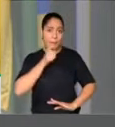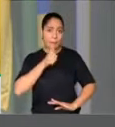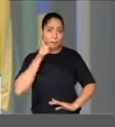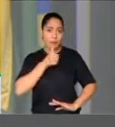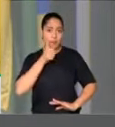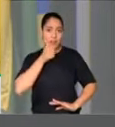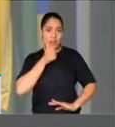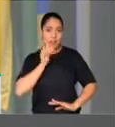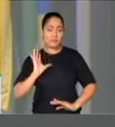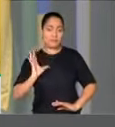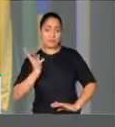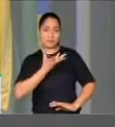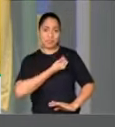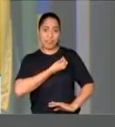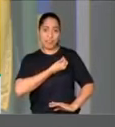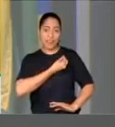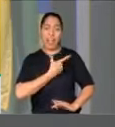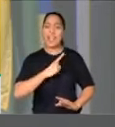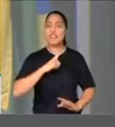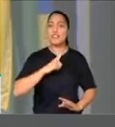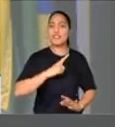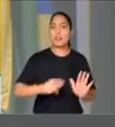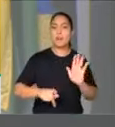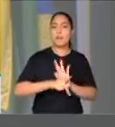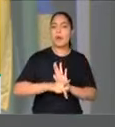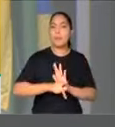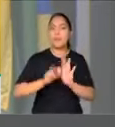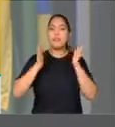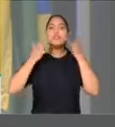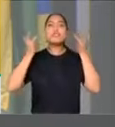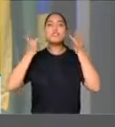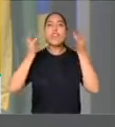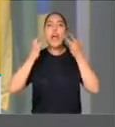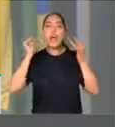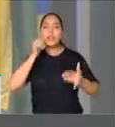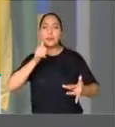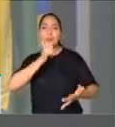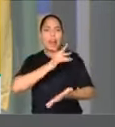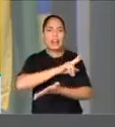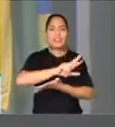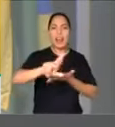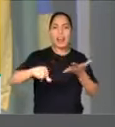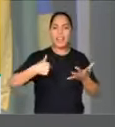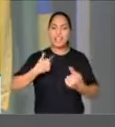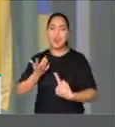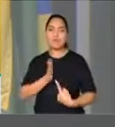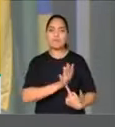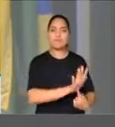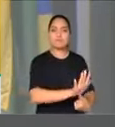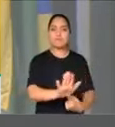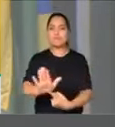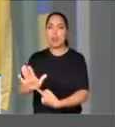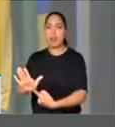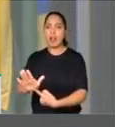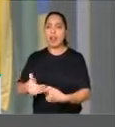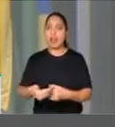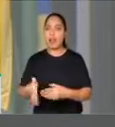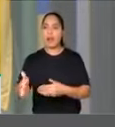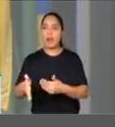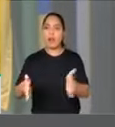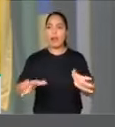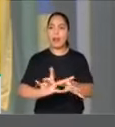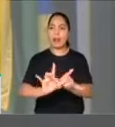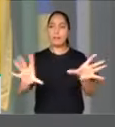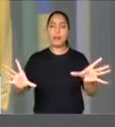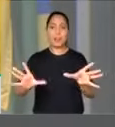porta de um teatro onde só existiam vedetes mulheres. E eu fui a primeira a abrir esse caminho. Eu acho que tudo que está